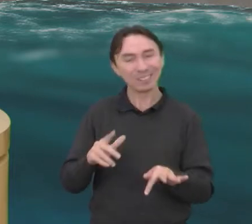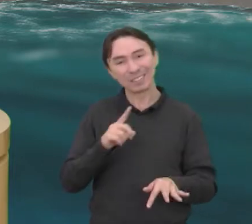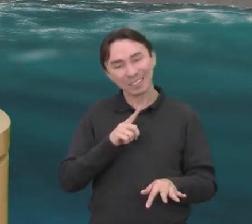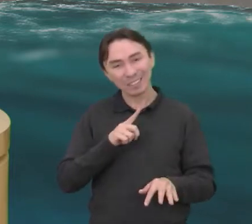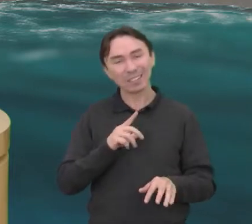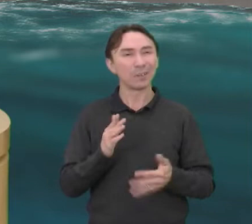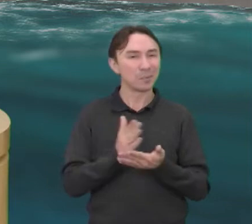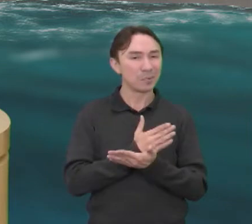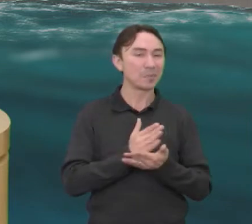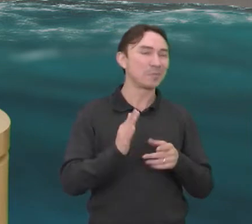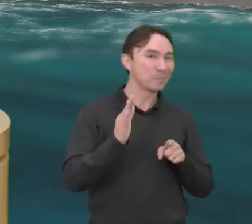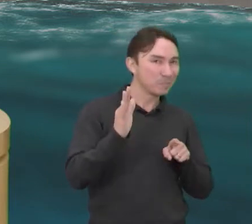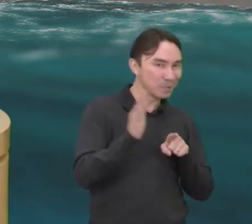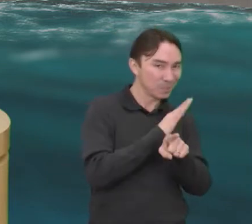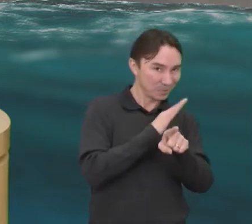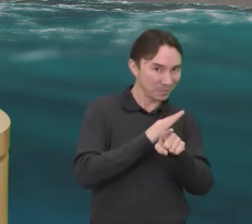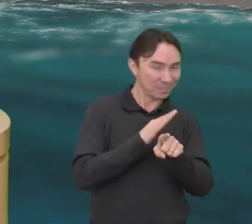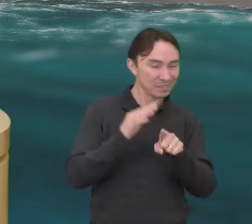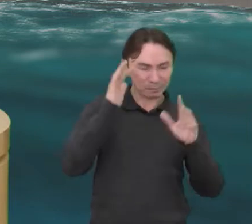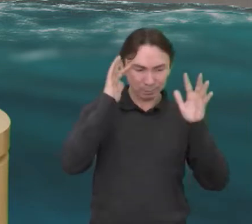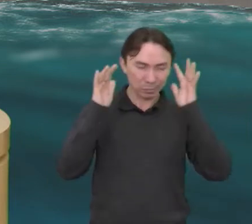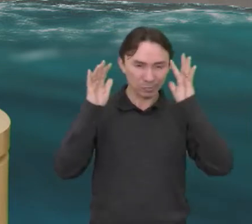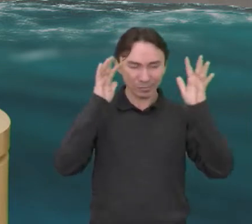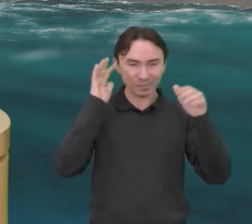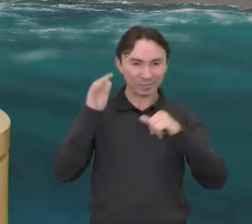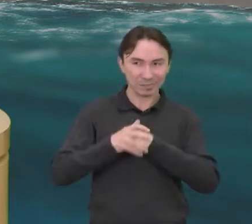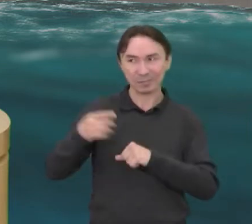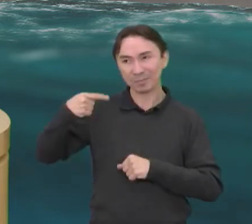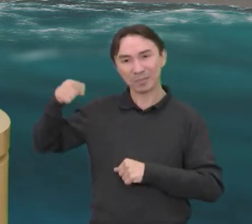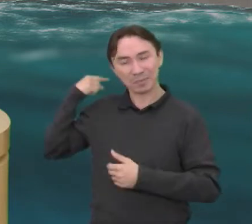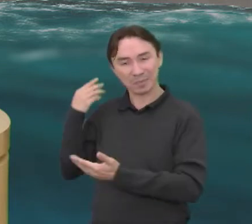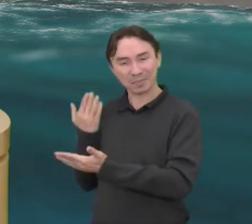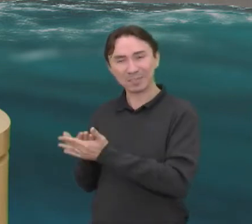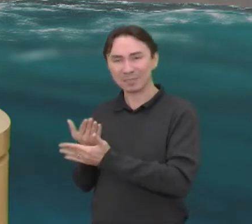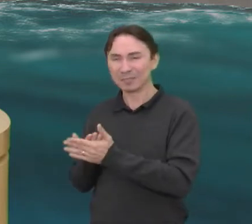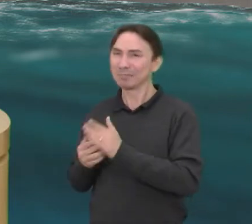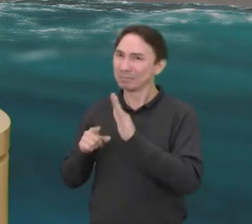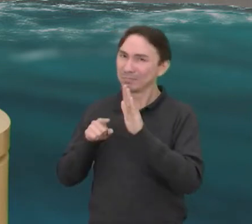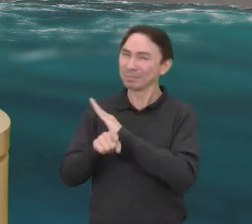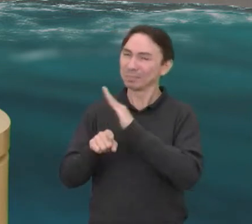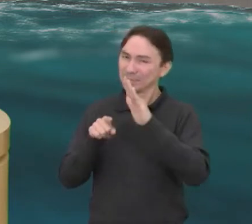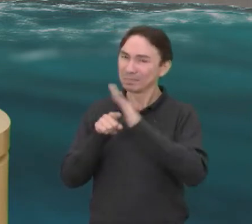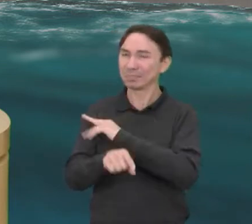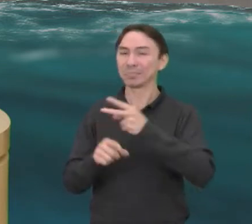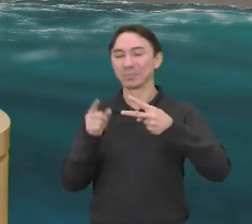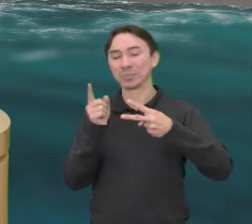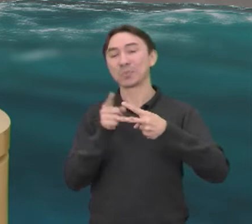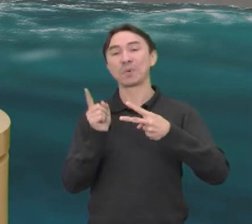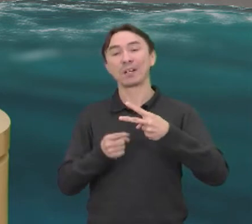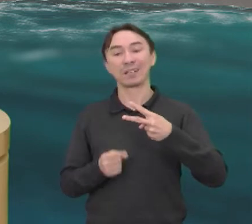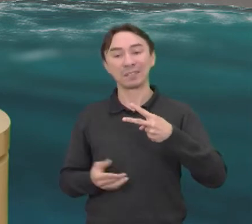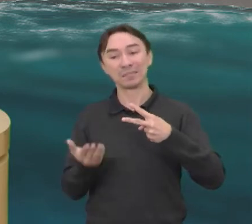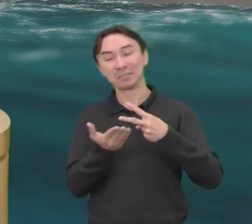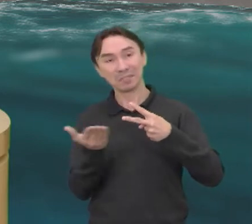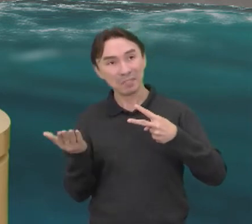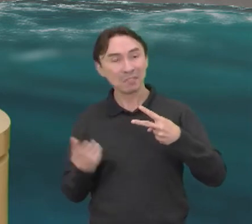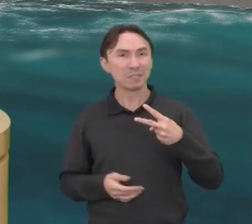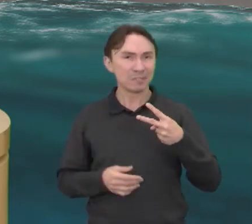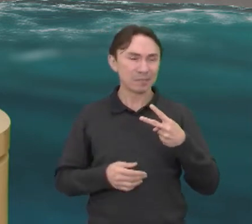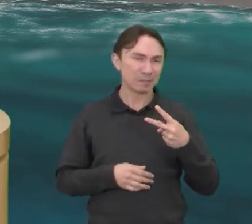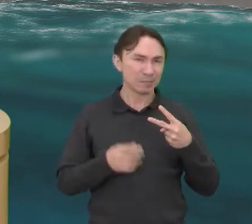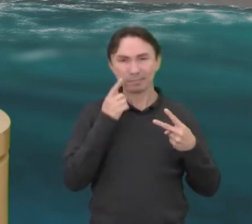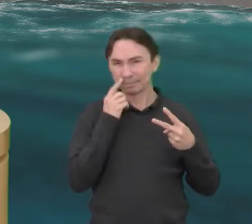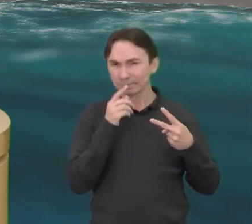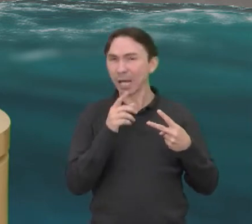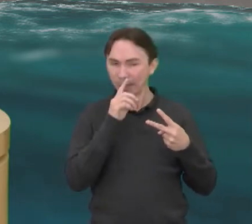vocês, né? Na aula passada eu deixei 2 questões, né, para vocês poderem fazer uma